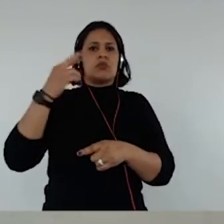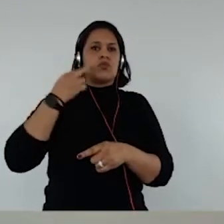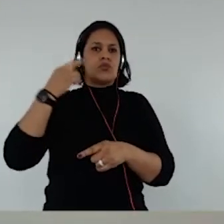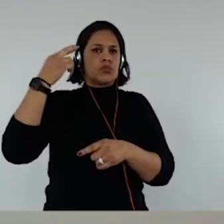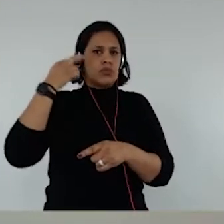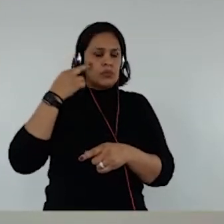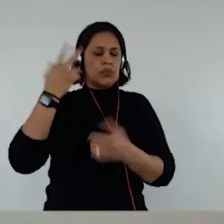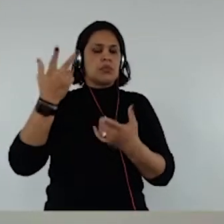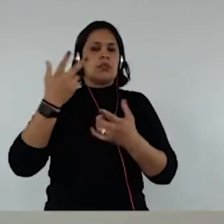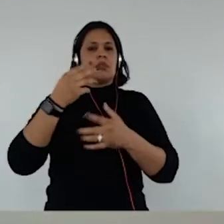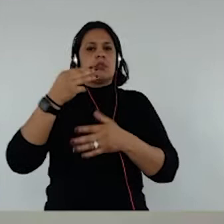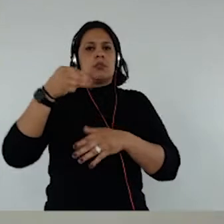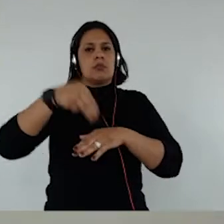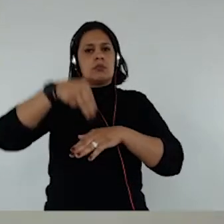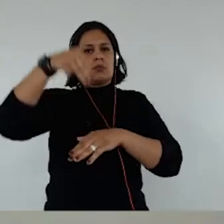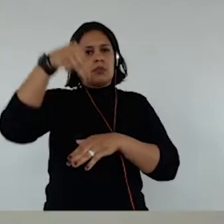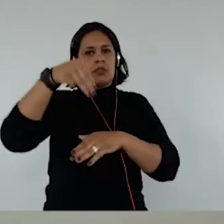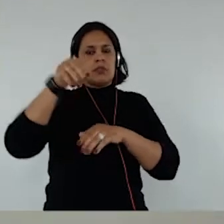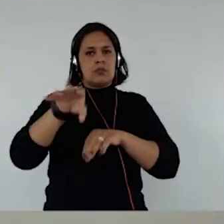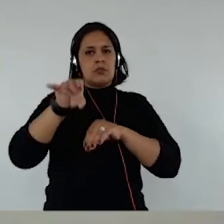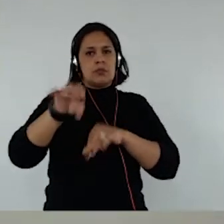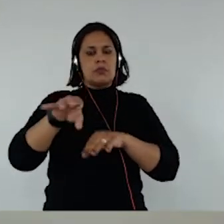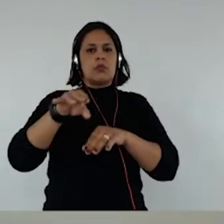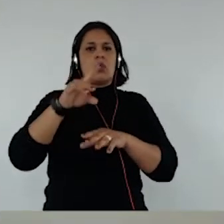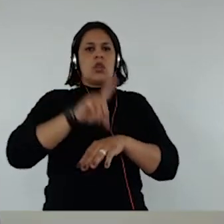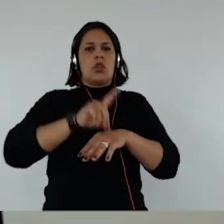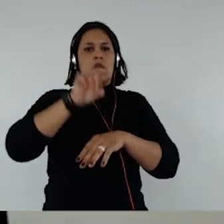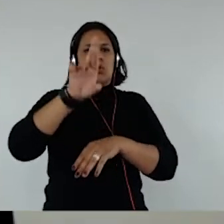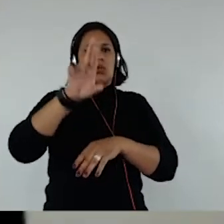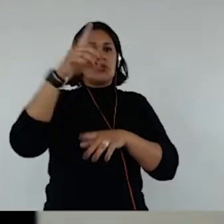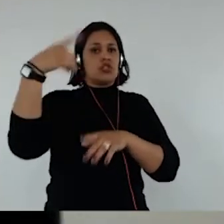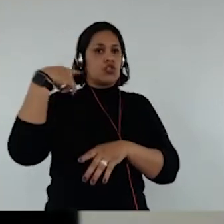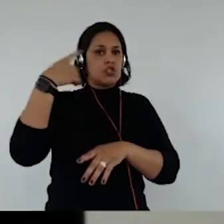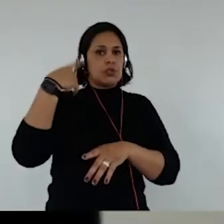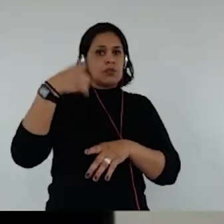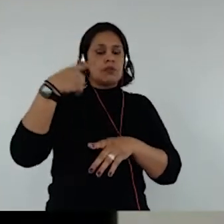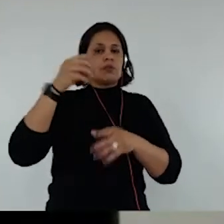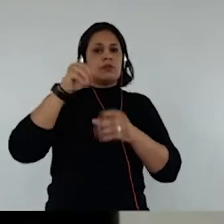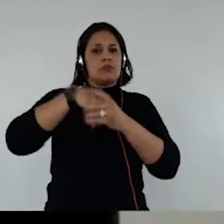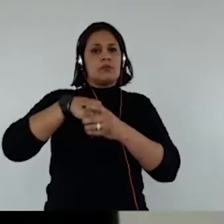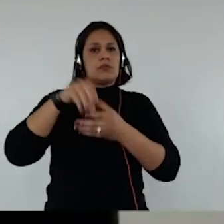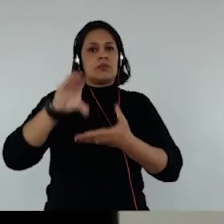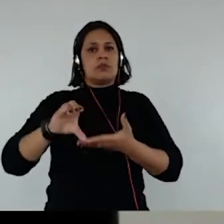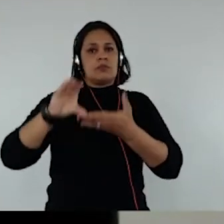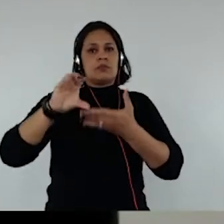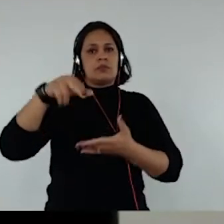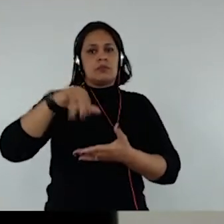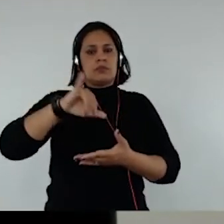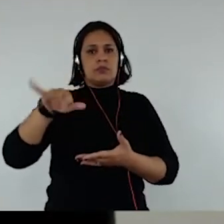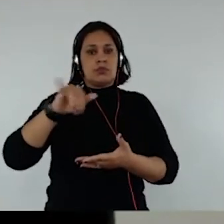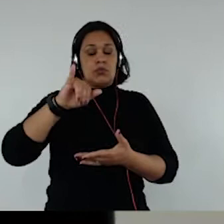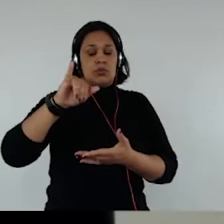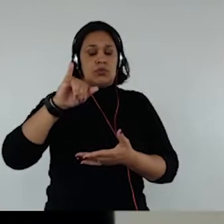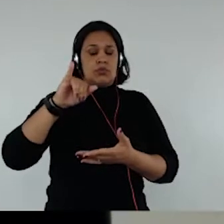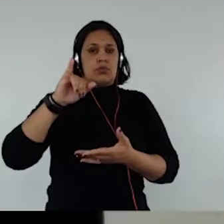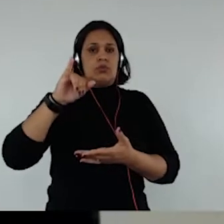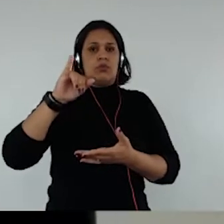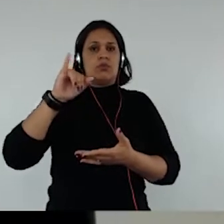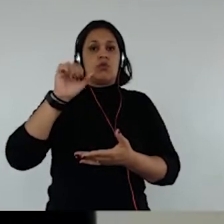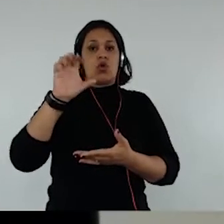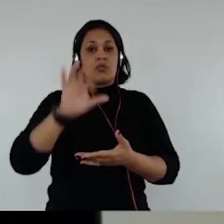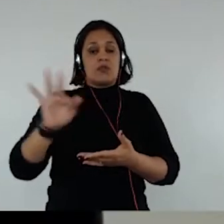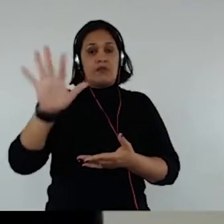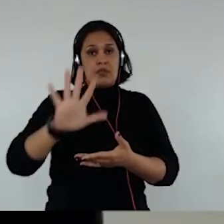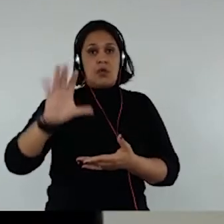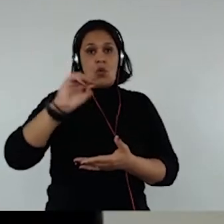em Educação, doutoranda em Direito e membro da Comissão de Ensino Jurídico do Conselho Federal da OAB e serei mediadora